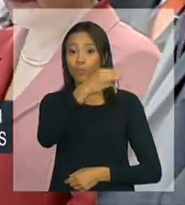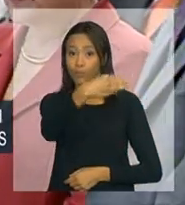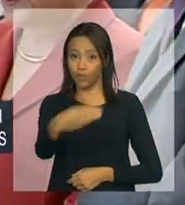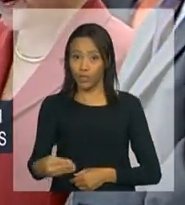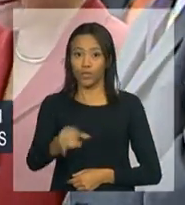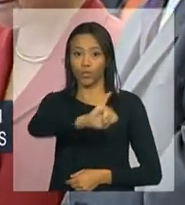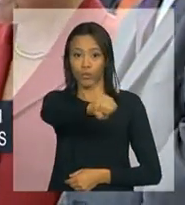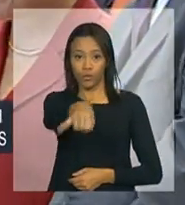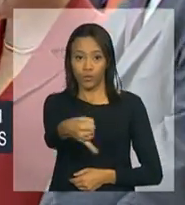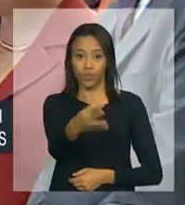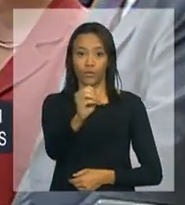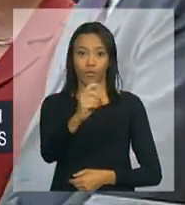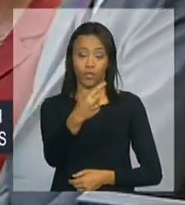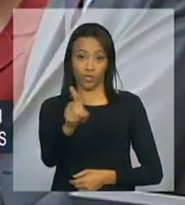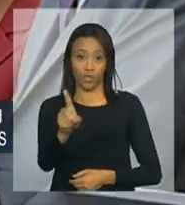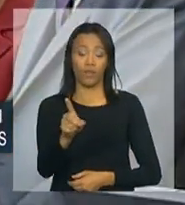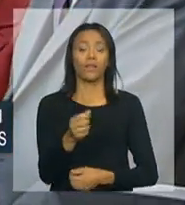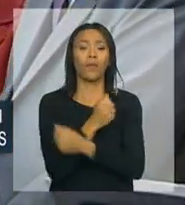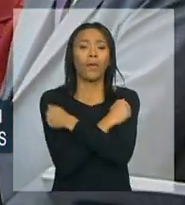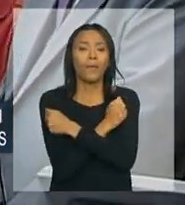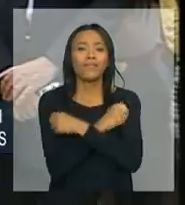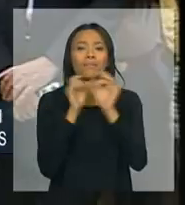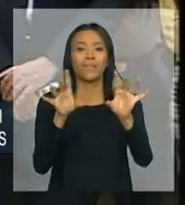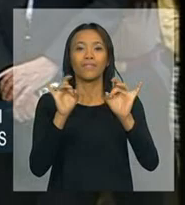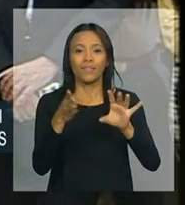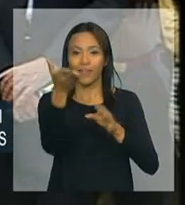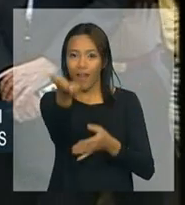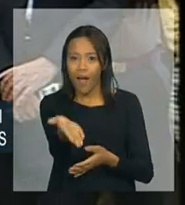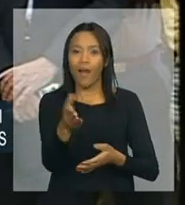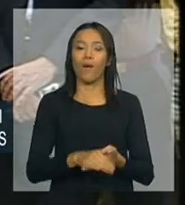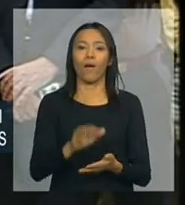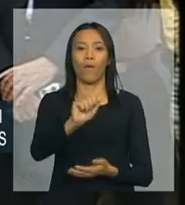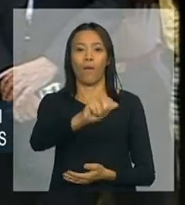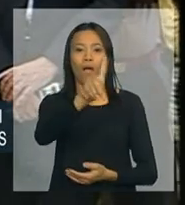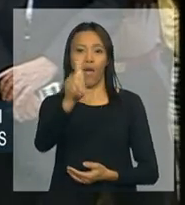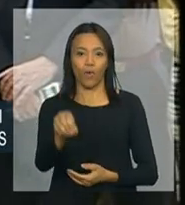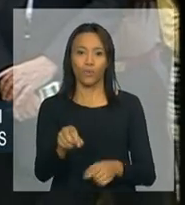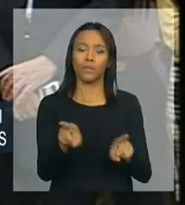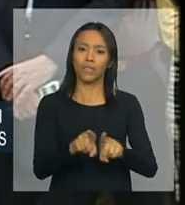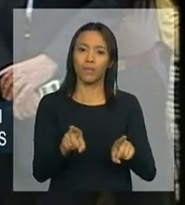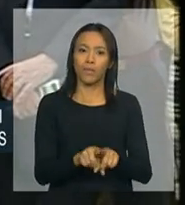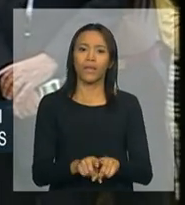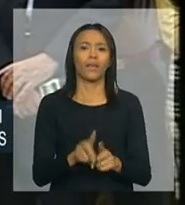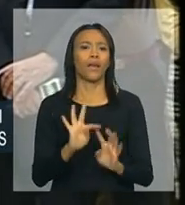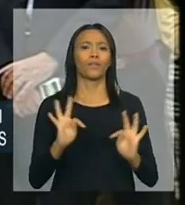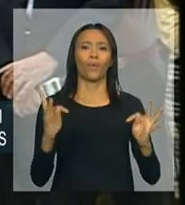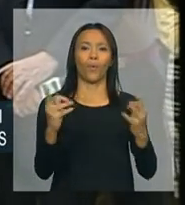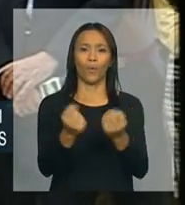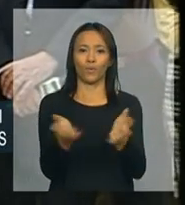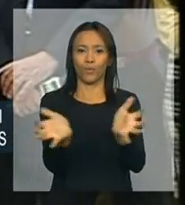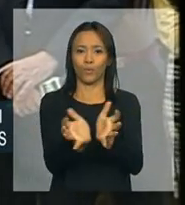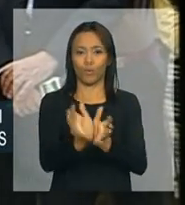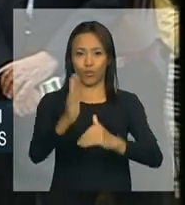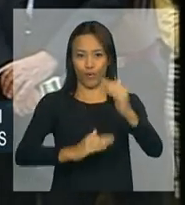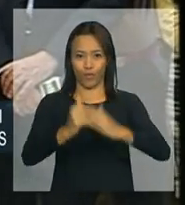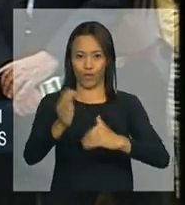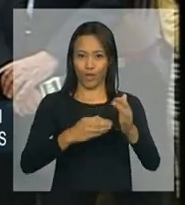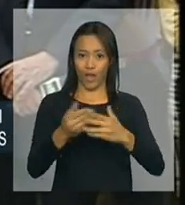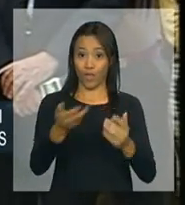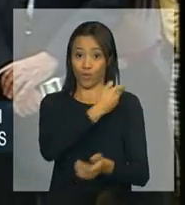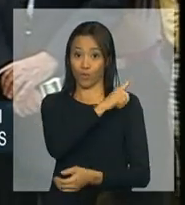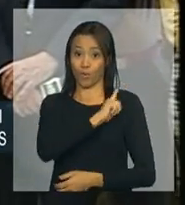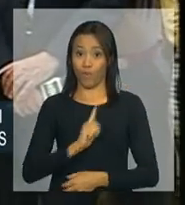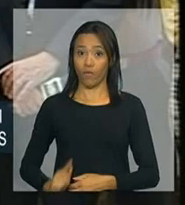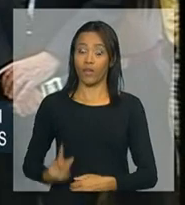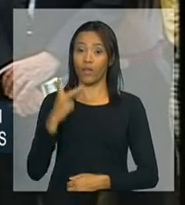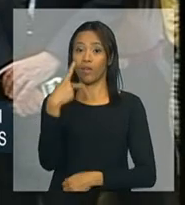abraço especial ao ministro Aldo, ao governador Sérgio Cabral, Fezão, toda a equipe aí do governo do Rio, e dizer da nossa